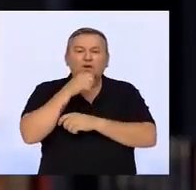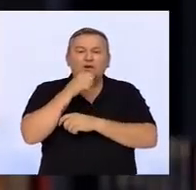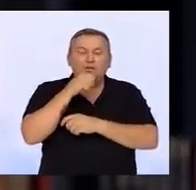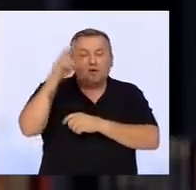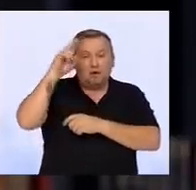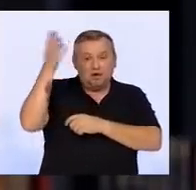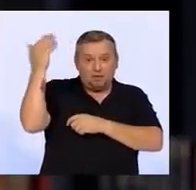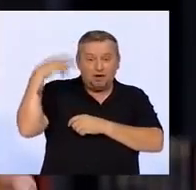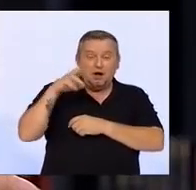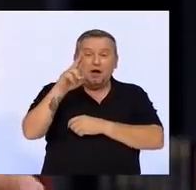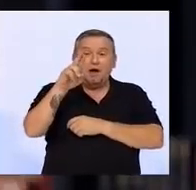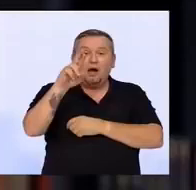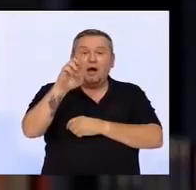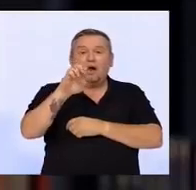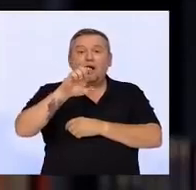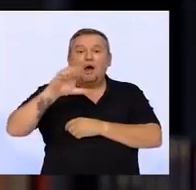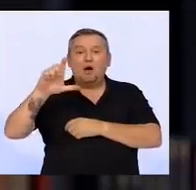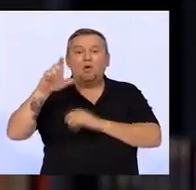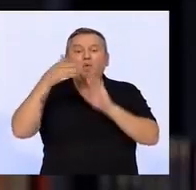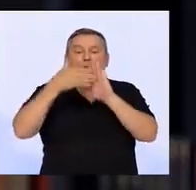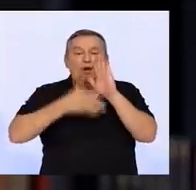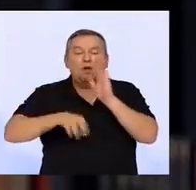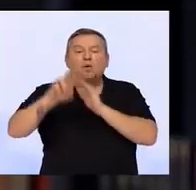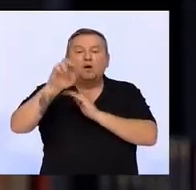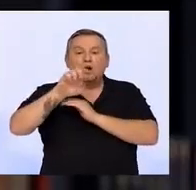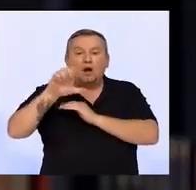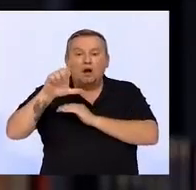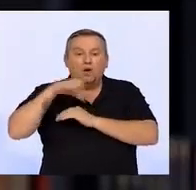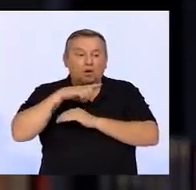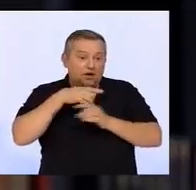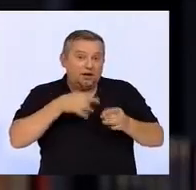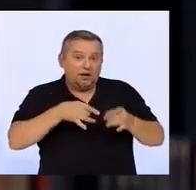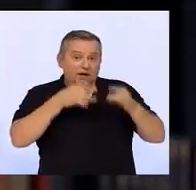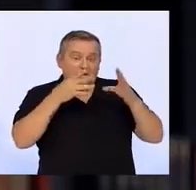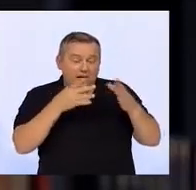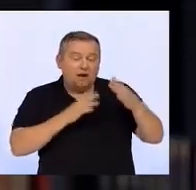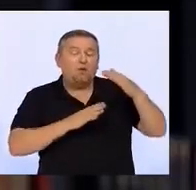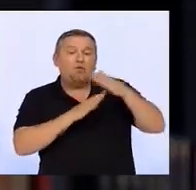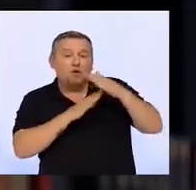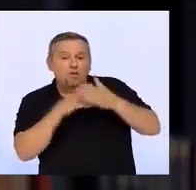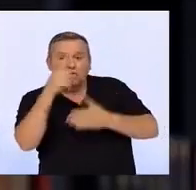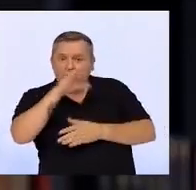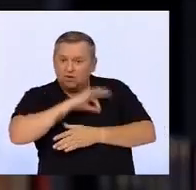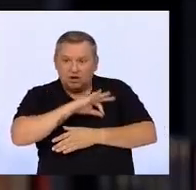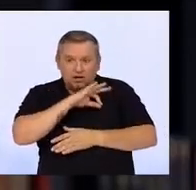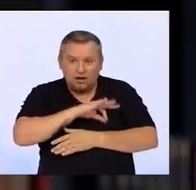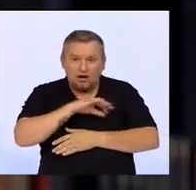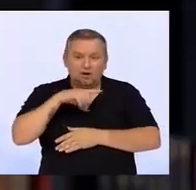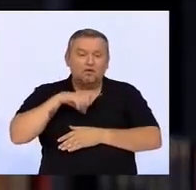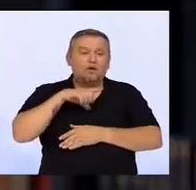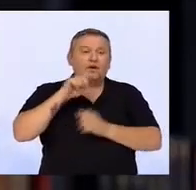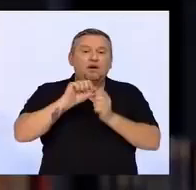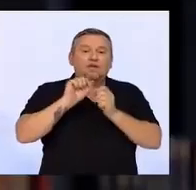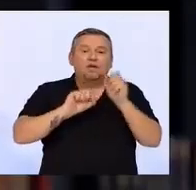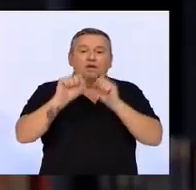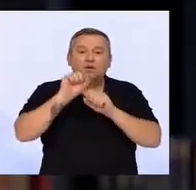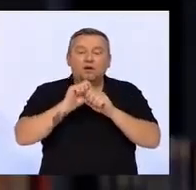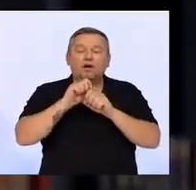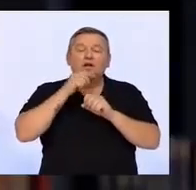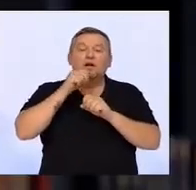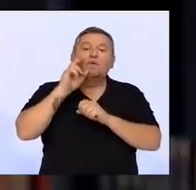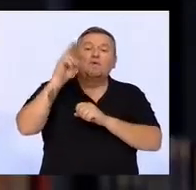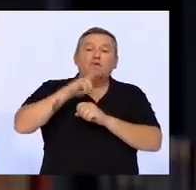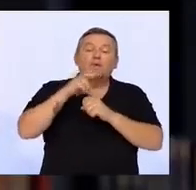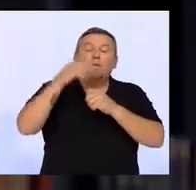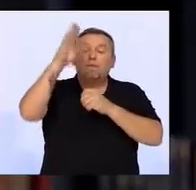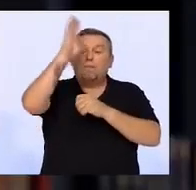Real. Tem que respeitar a regra de ouro de não gastar mais do que você arrecada com o custeio. Você tem que abrir o país para o exterior. O Brasil